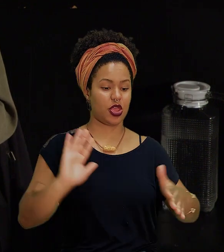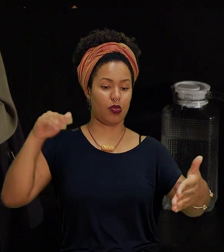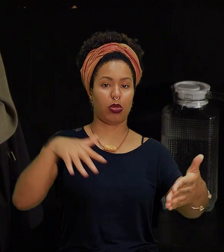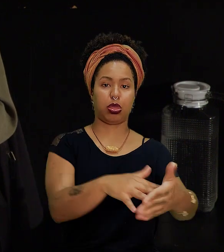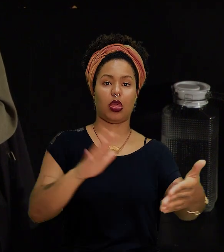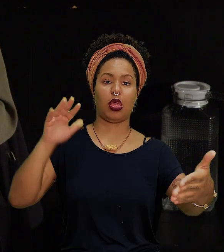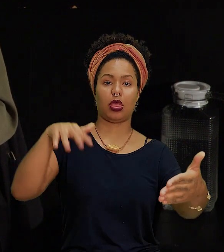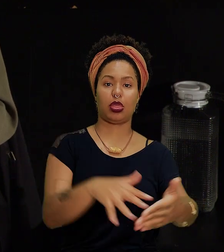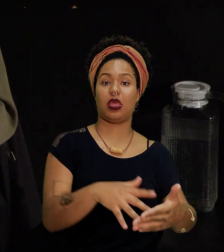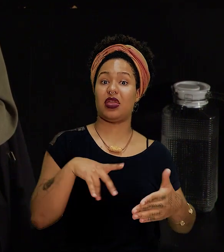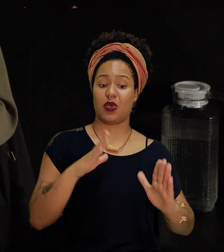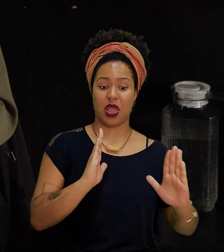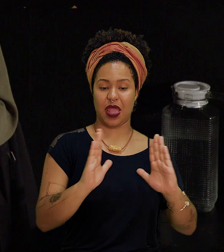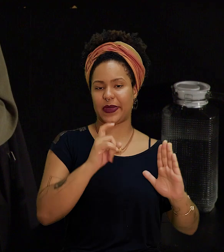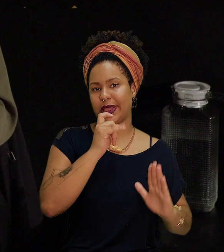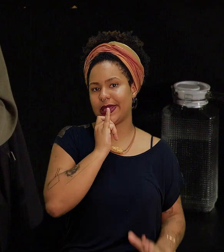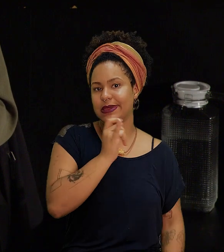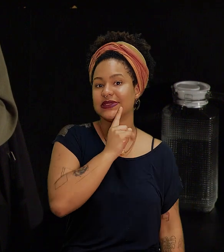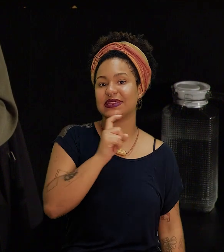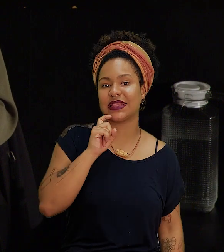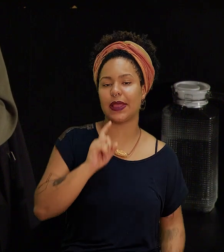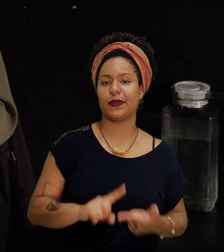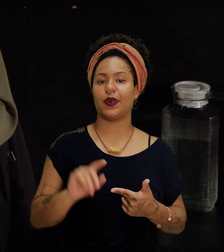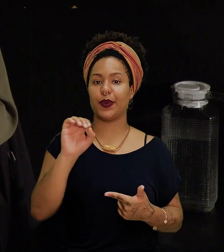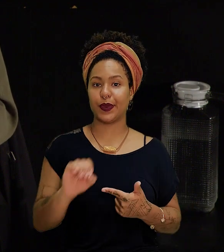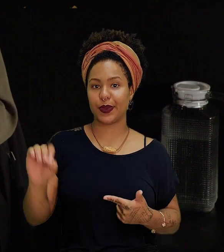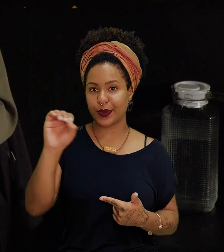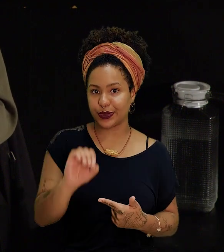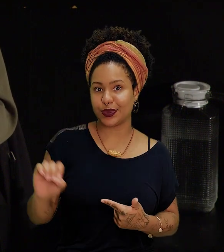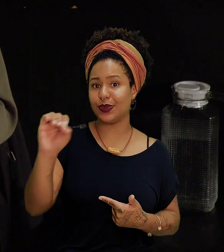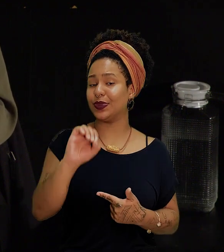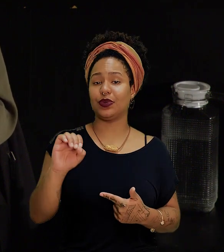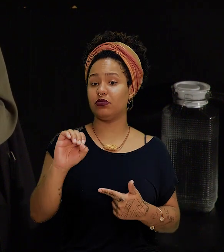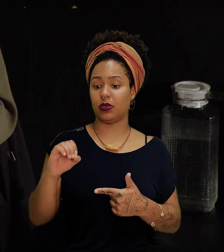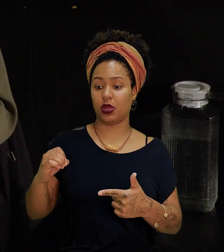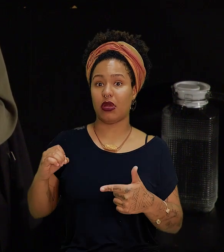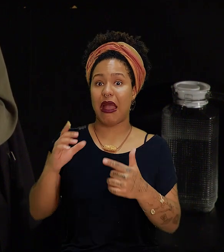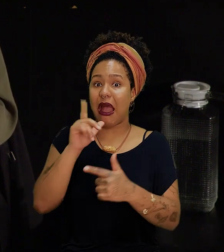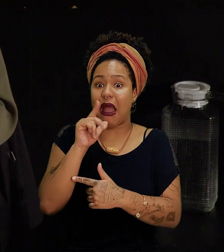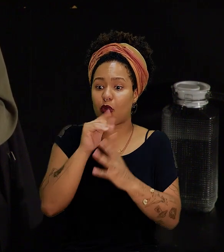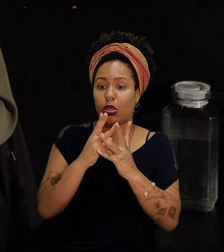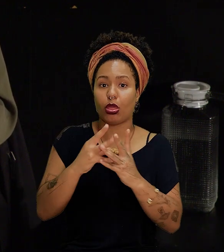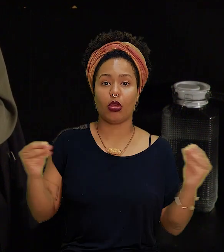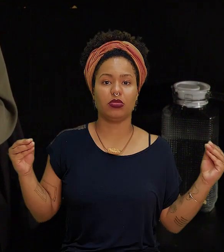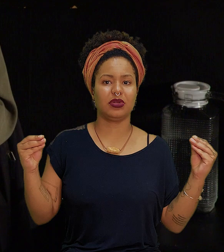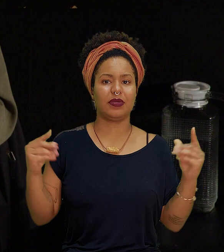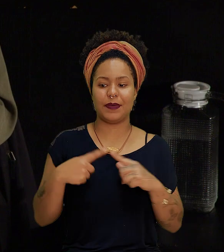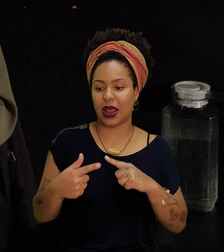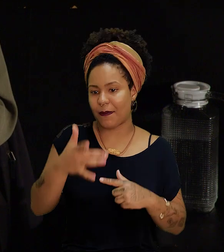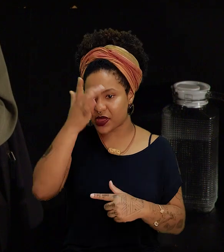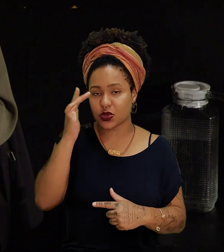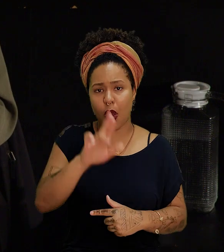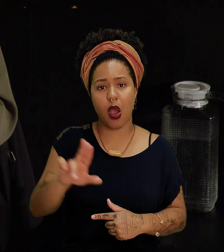São Francisco. Quer dizer, vai ter época, setembro, outubro, né, em que não vai ter mais água